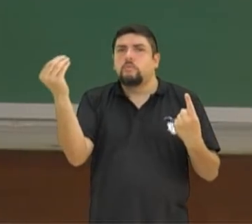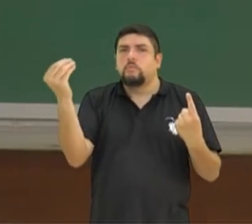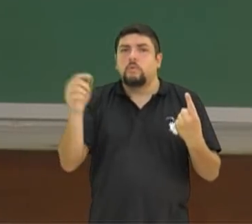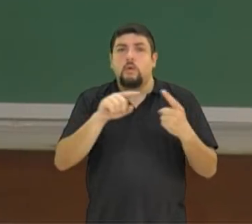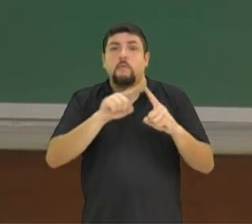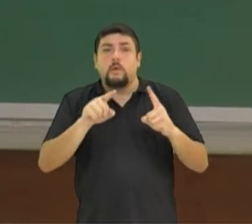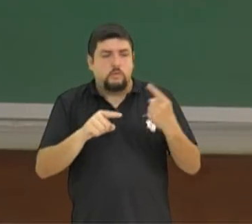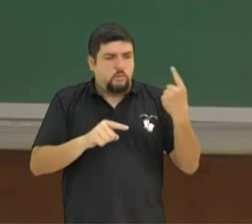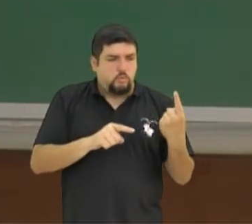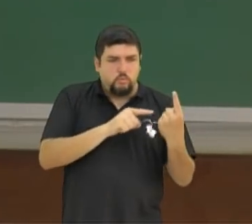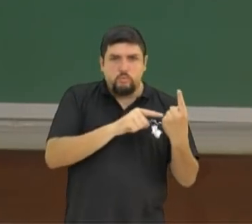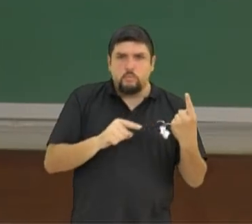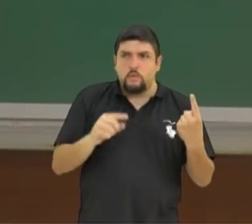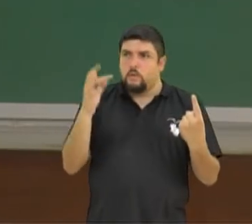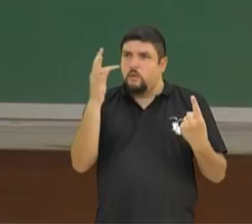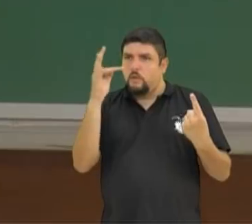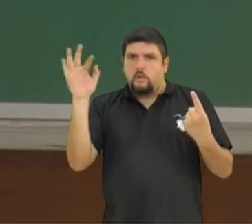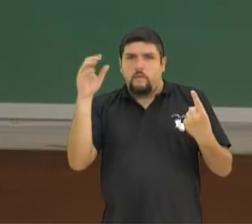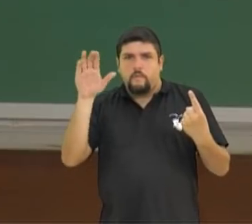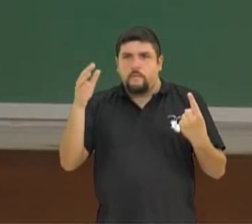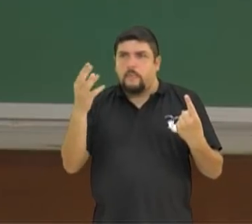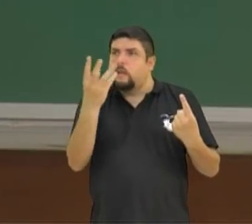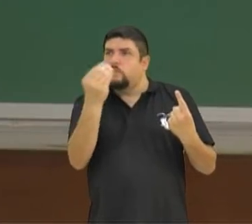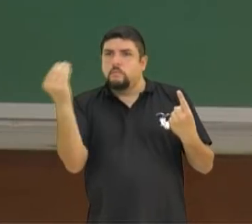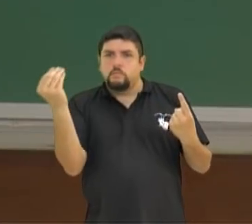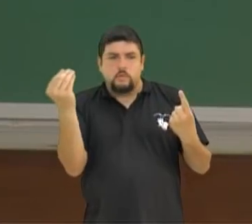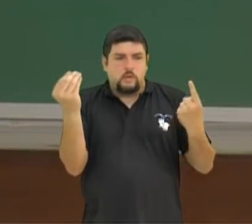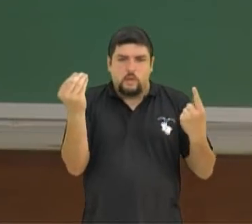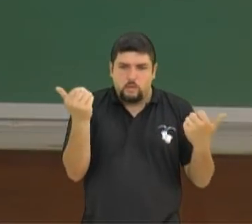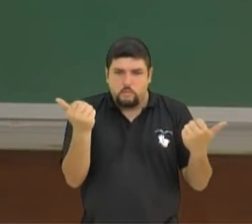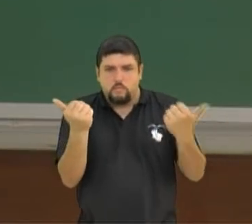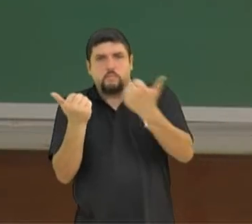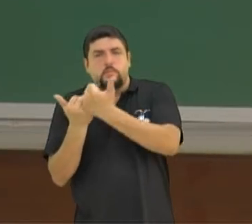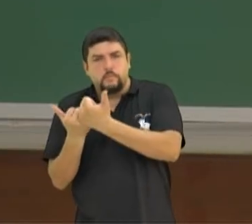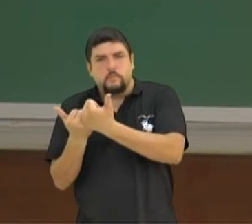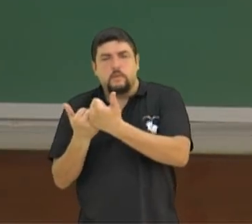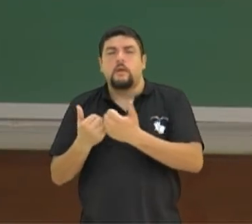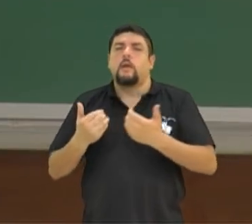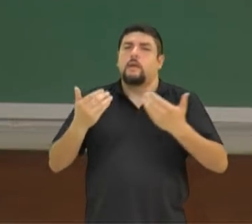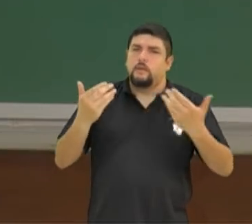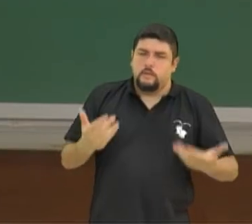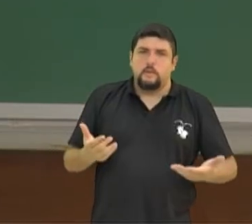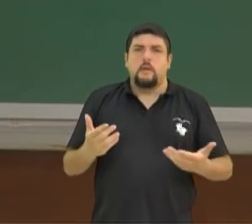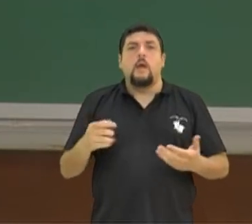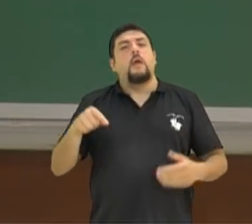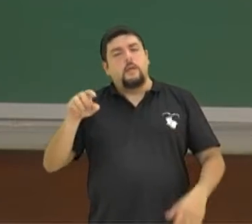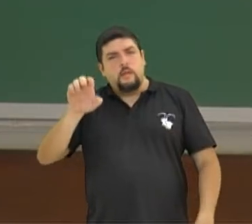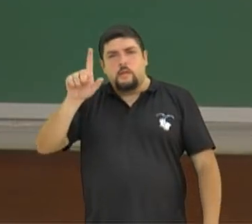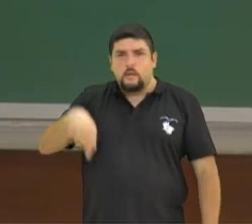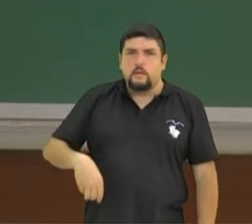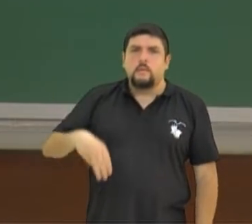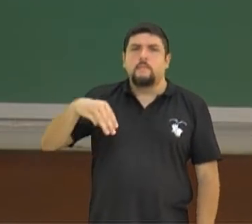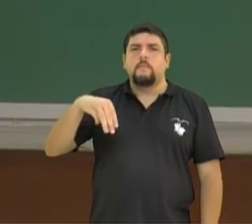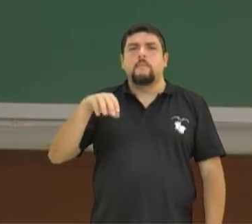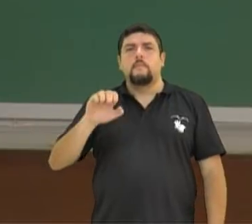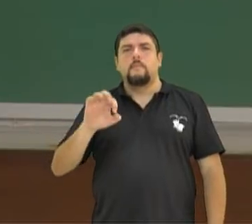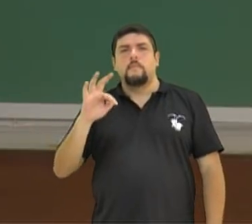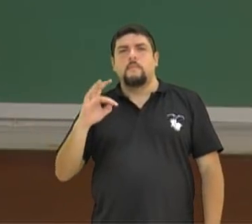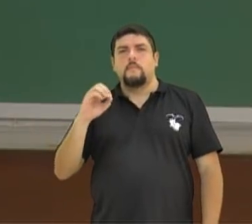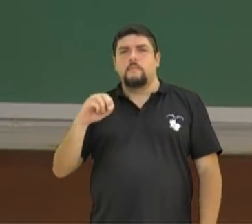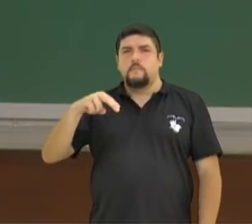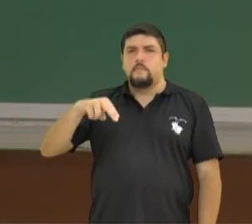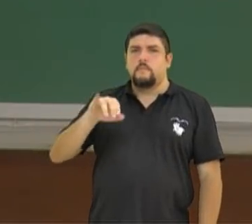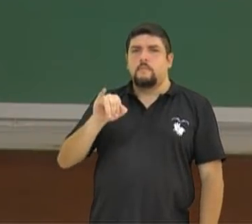para identificar uma coletividade de pessoas. Por isso que é considerado, né, na hora de fazer a explicação ali, de